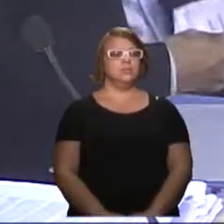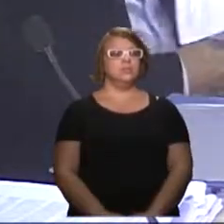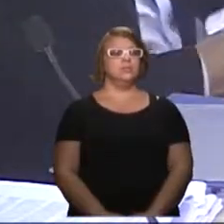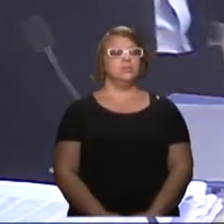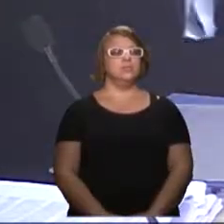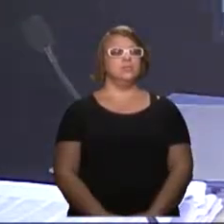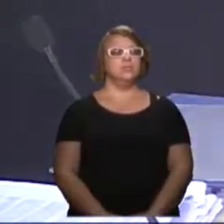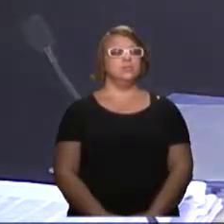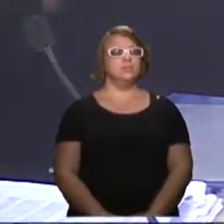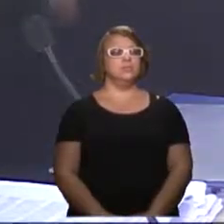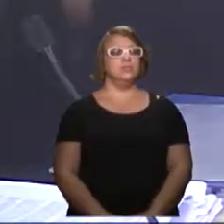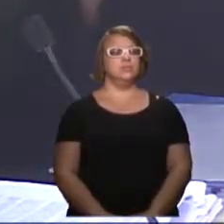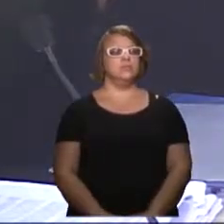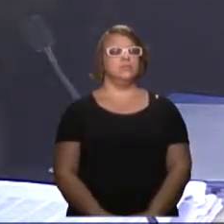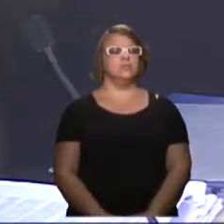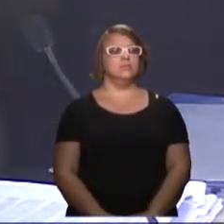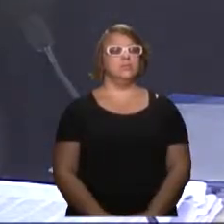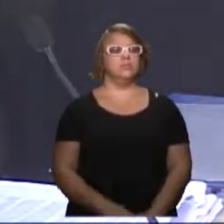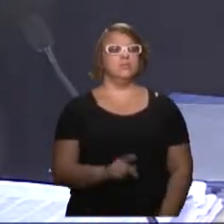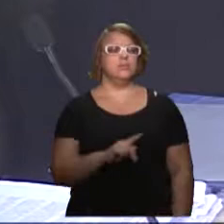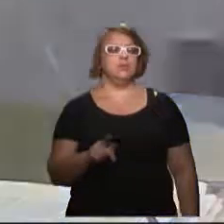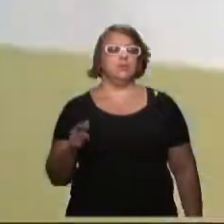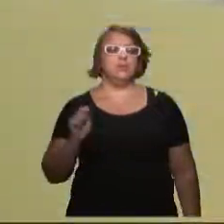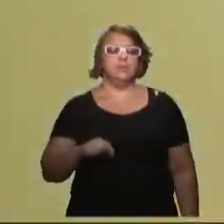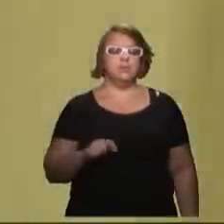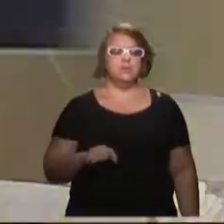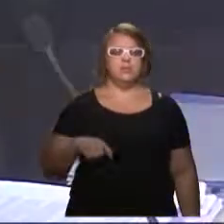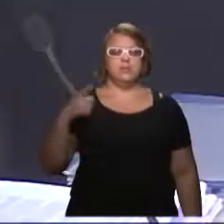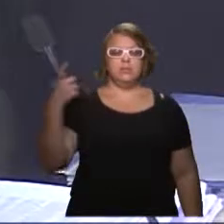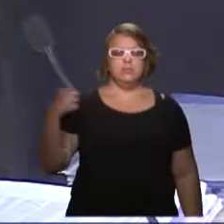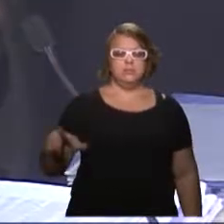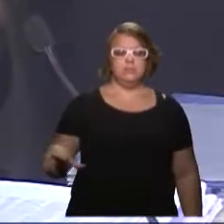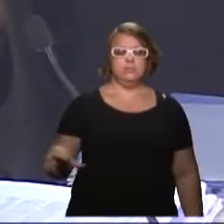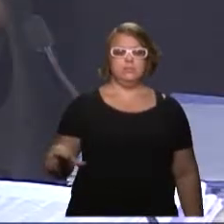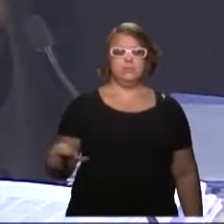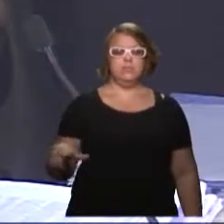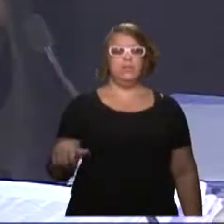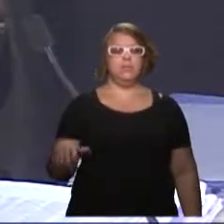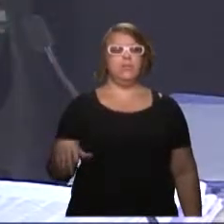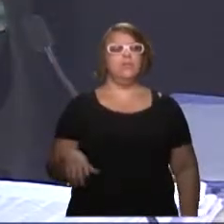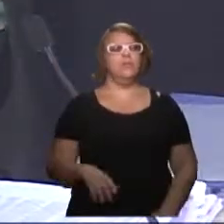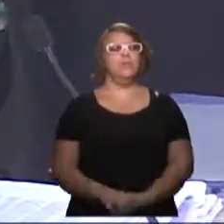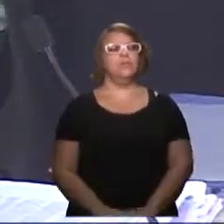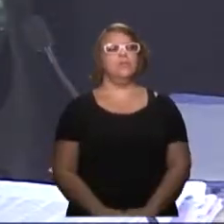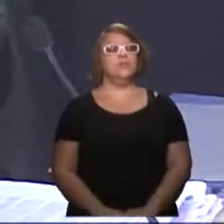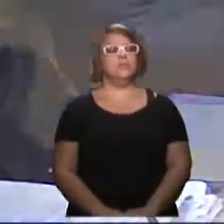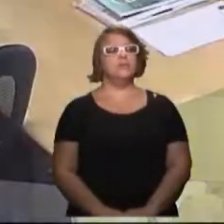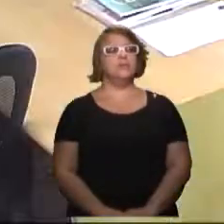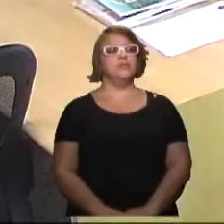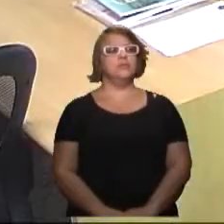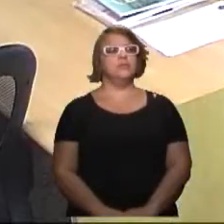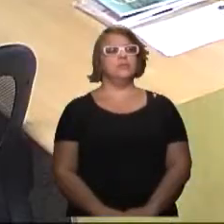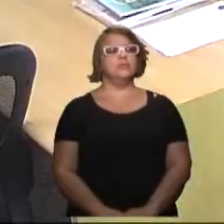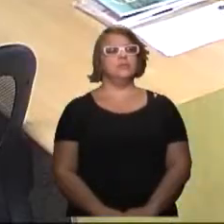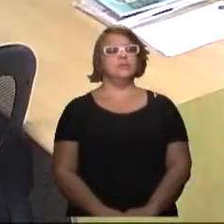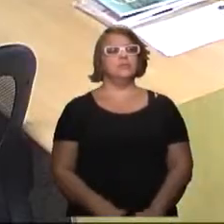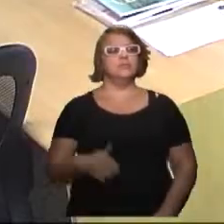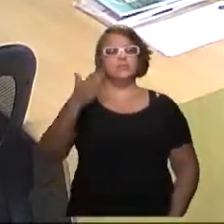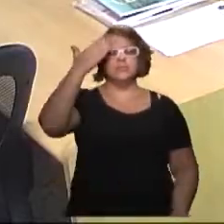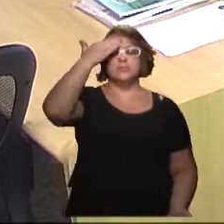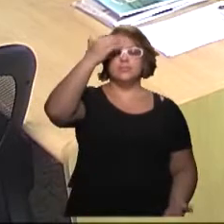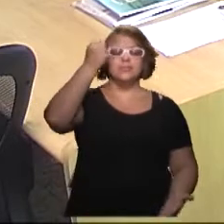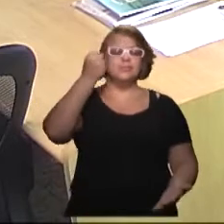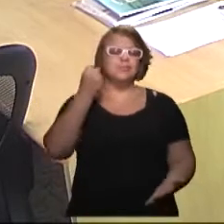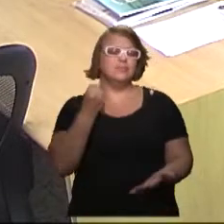por favor. Ok. Vereador Salvador. Presidente, mais uma vez volto aqui, senhores vereadores, munícipes que nos acompanham. Presidente, eu volto aqui, volto preocupadíssimo